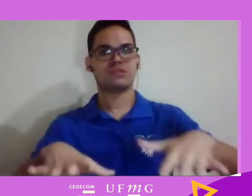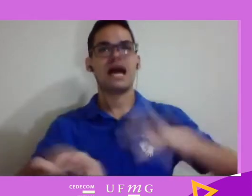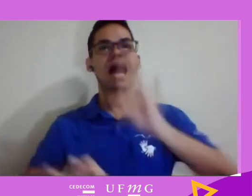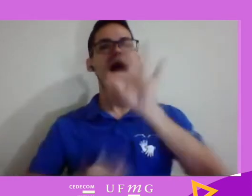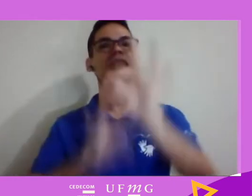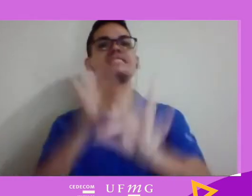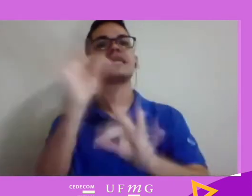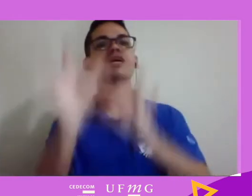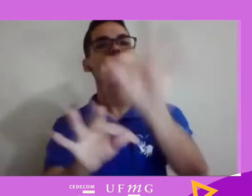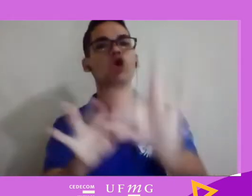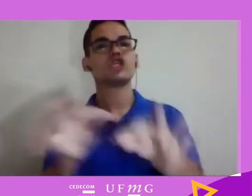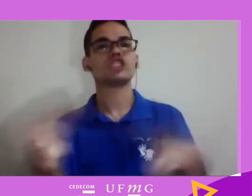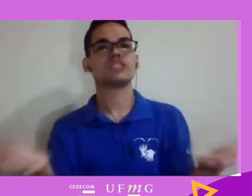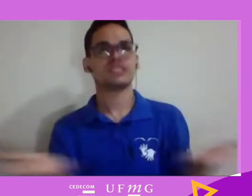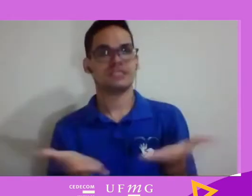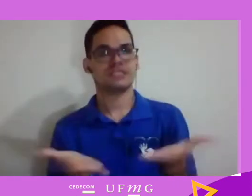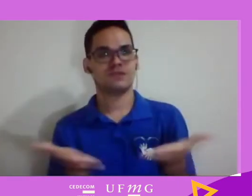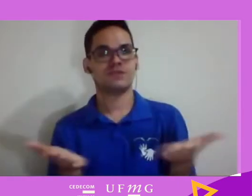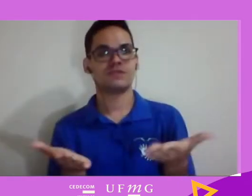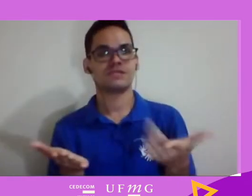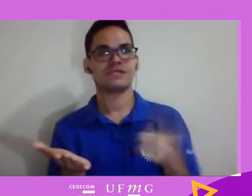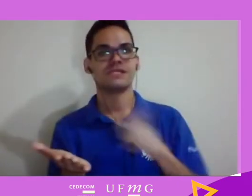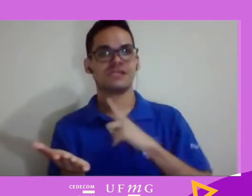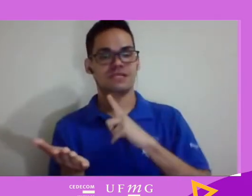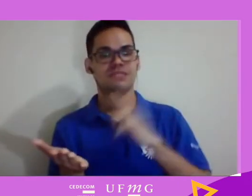a nossa forma de interação cotidiana.